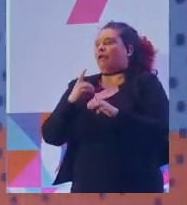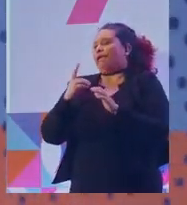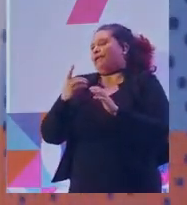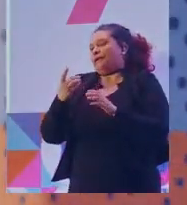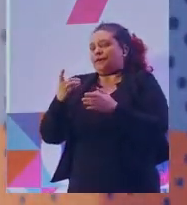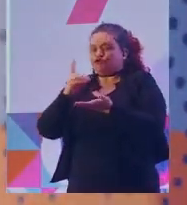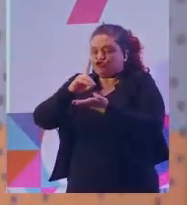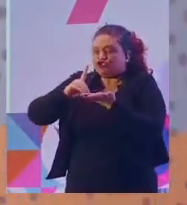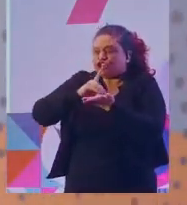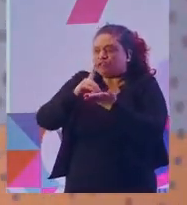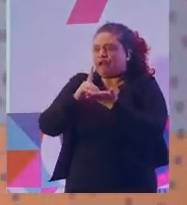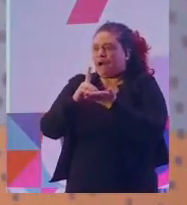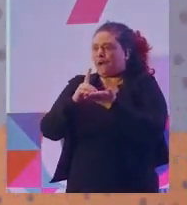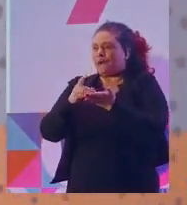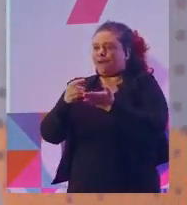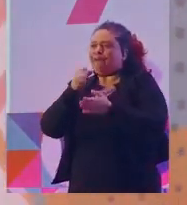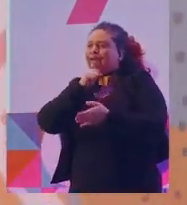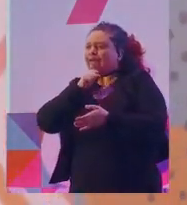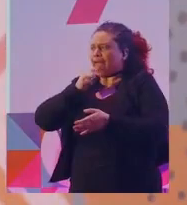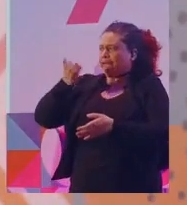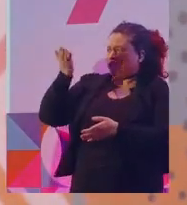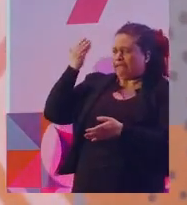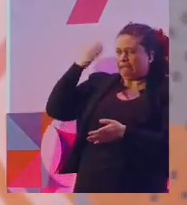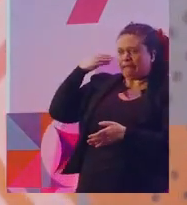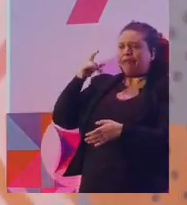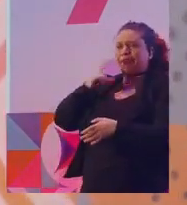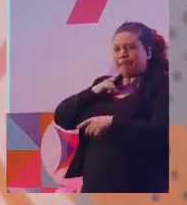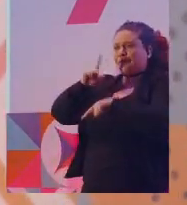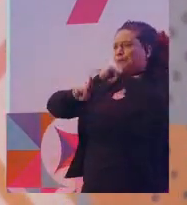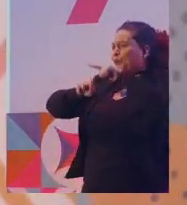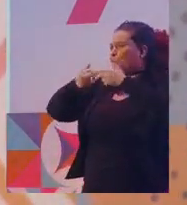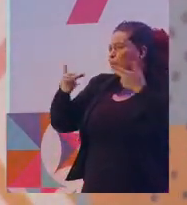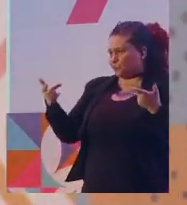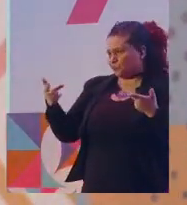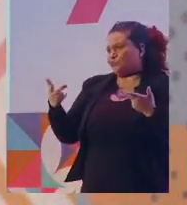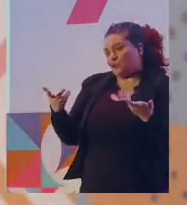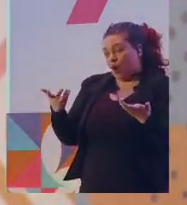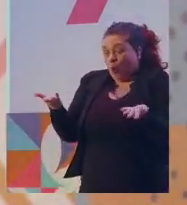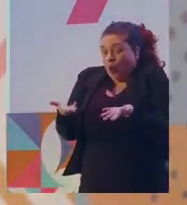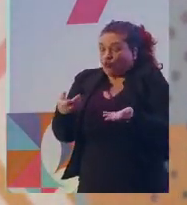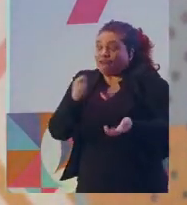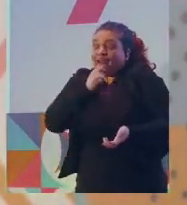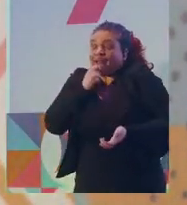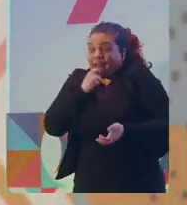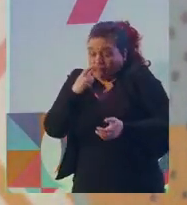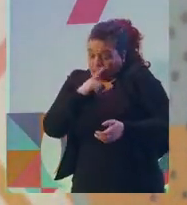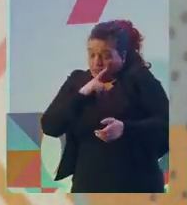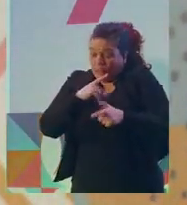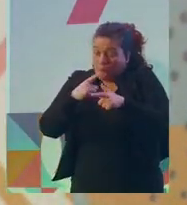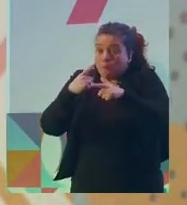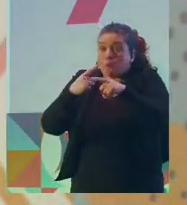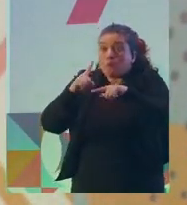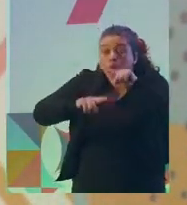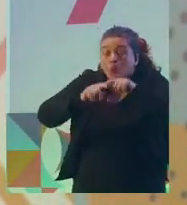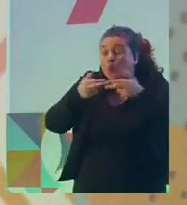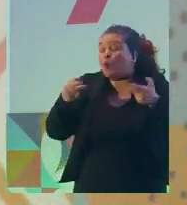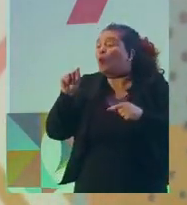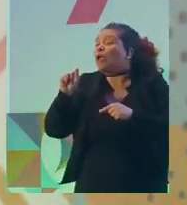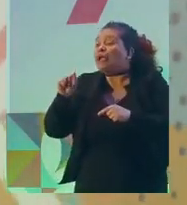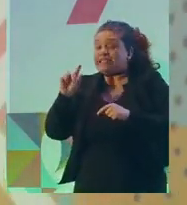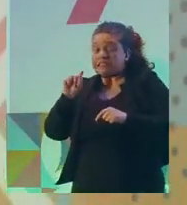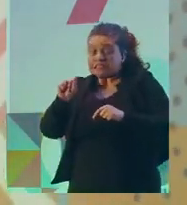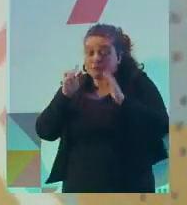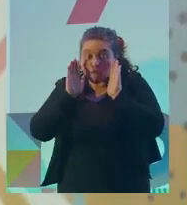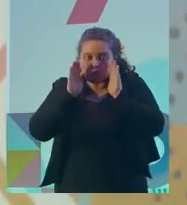antigos. Outro problema que nós tínhamos e ainda temos é que se nós focamos no ciclo de desenvolvimento, nós